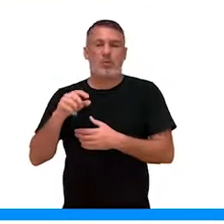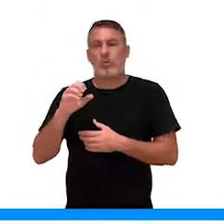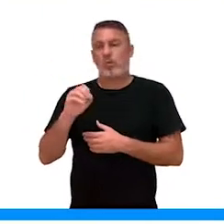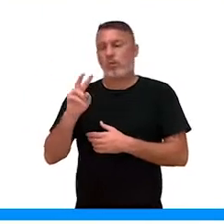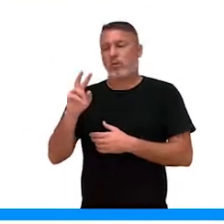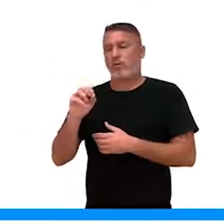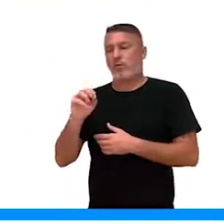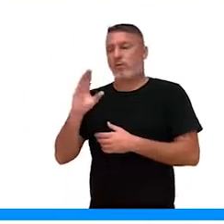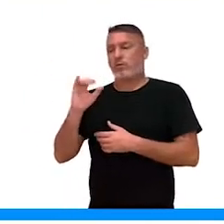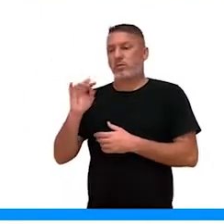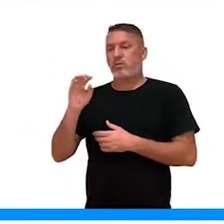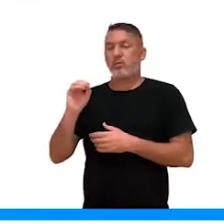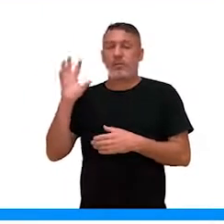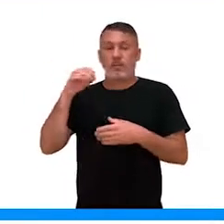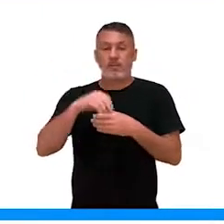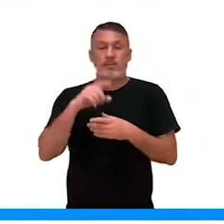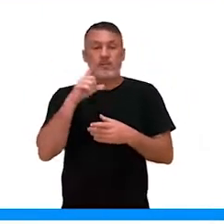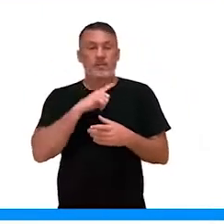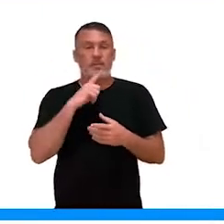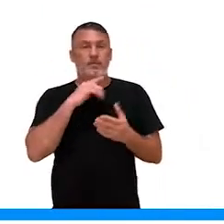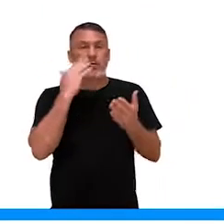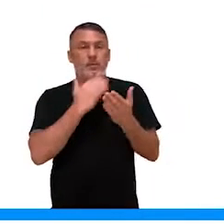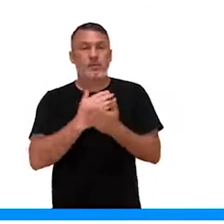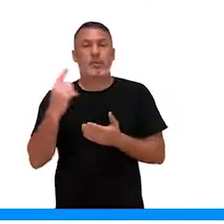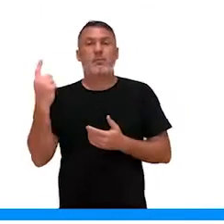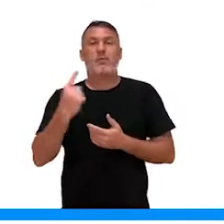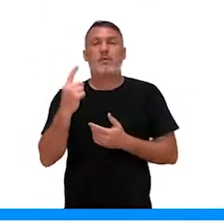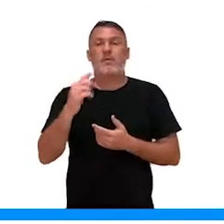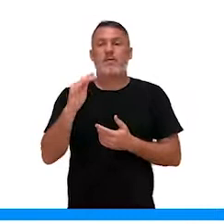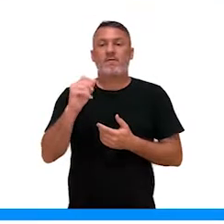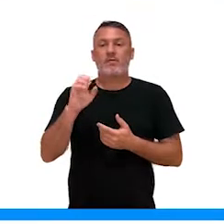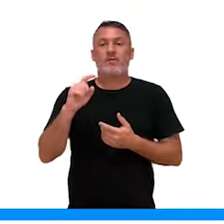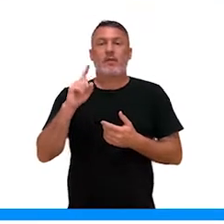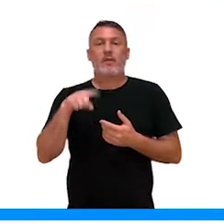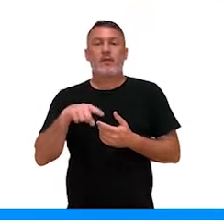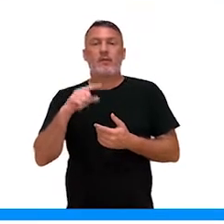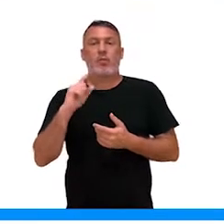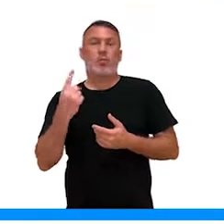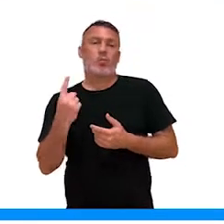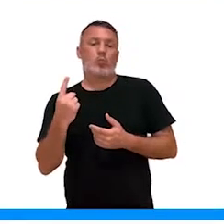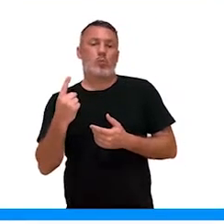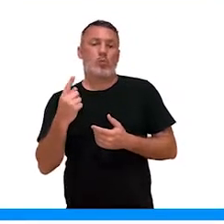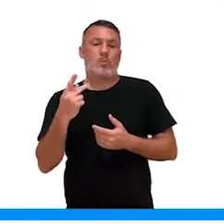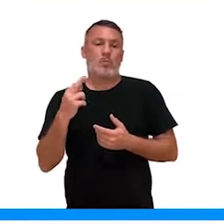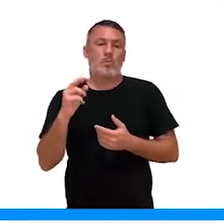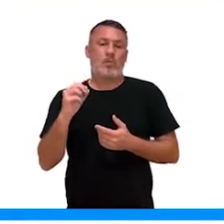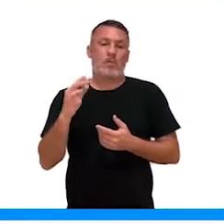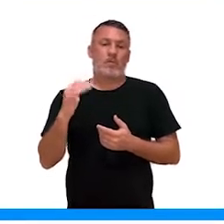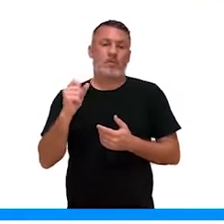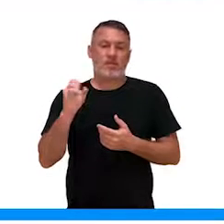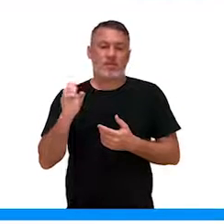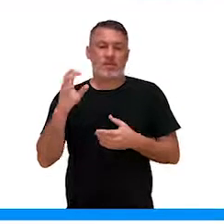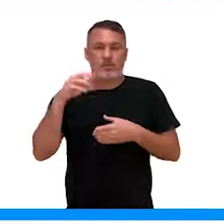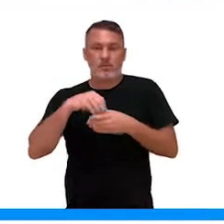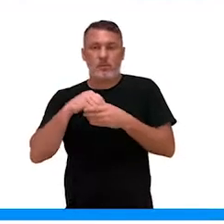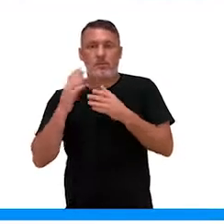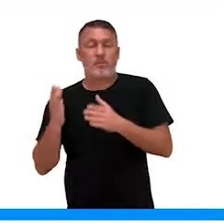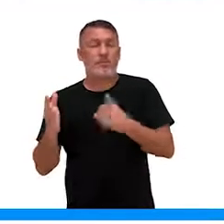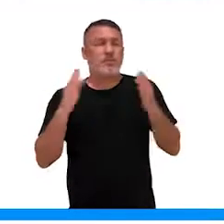esse processo. Os ovócitos primários iniciam, então, a primeira fase da meiose 1, que é a prófase